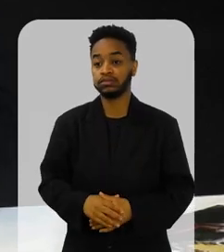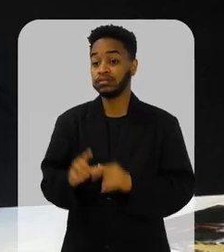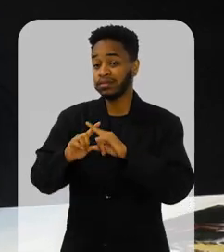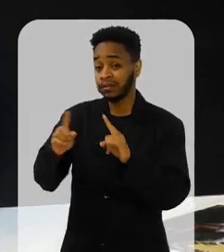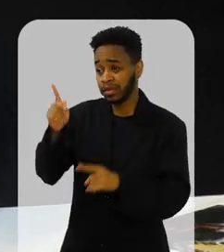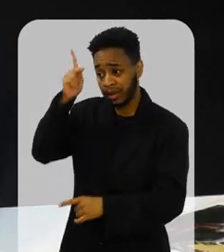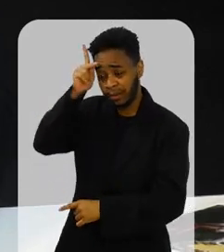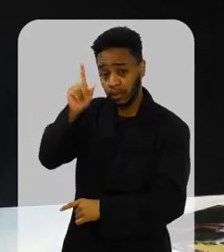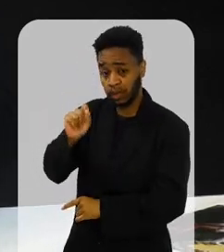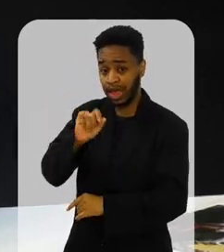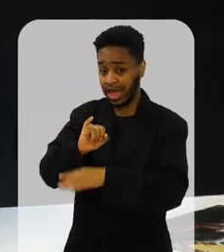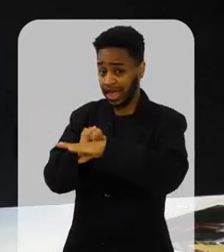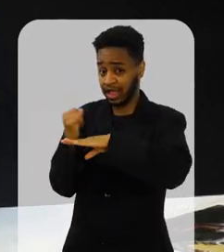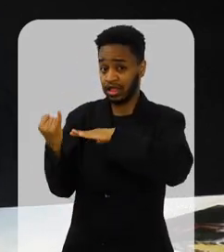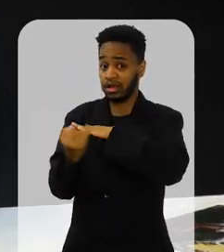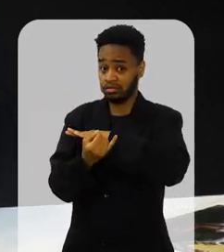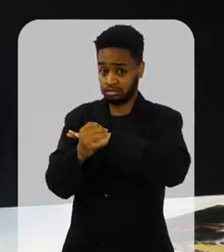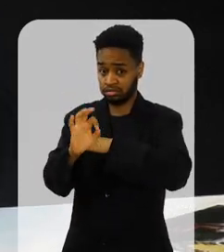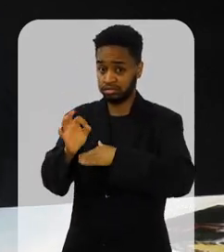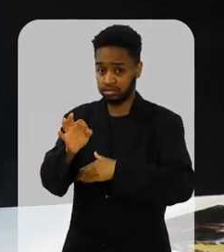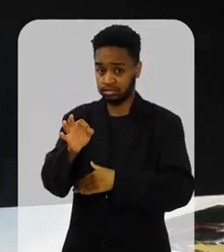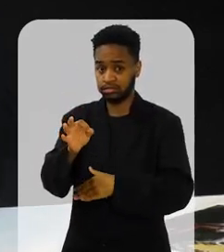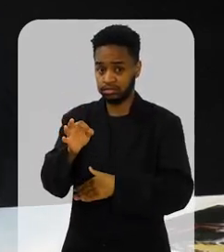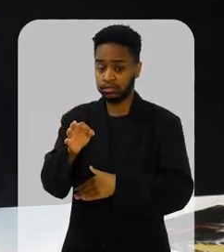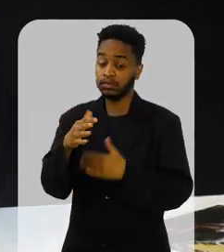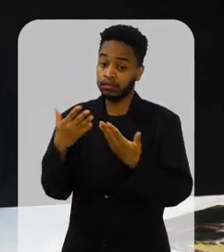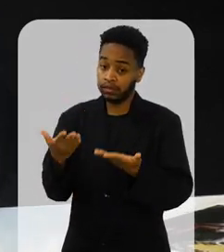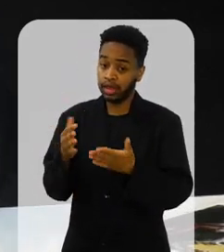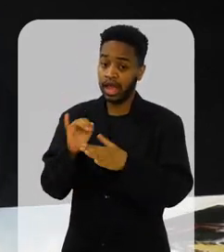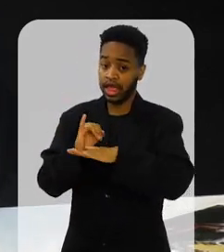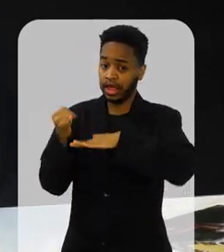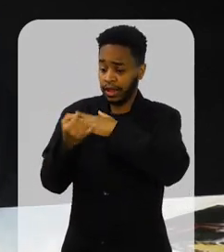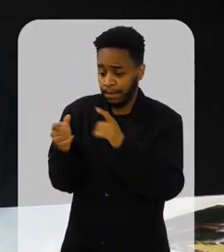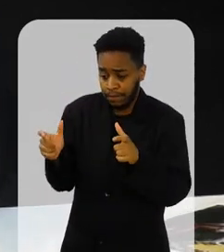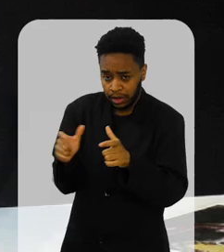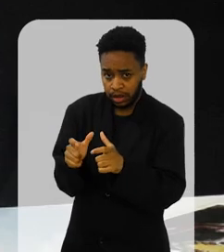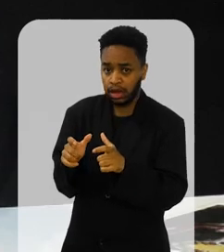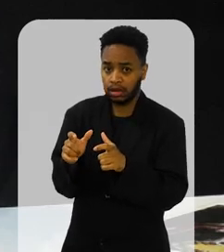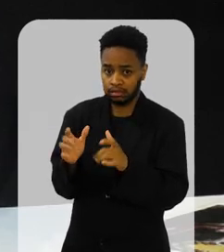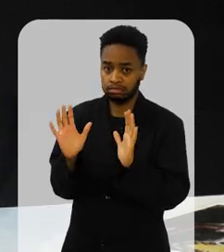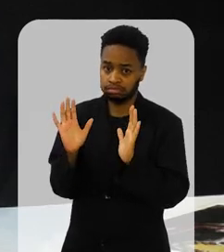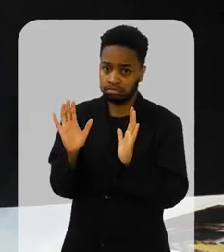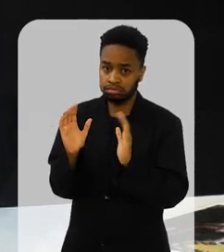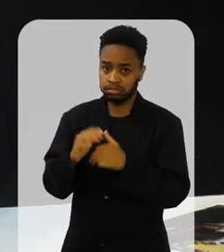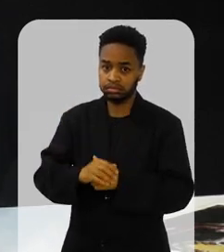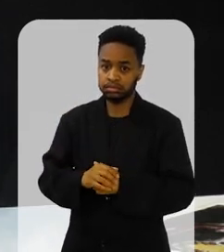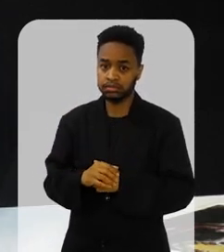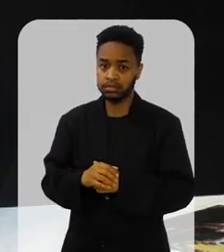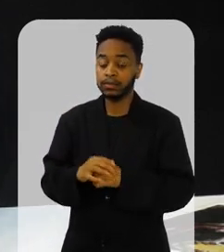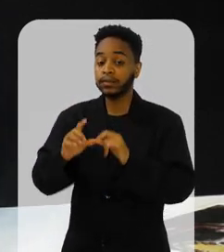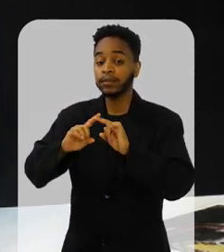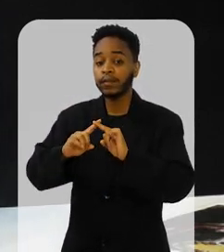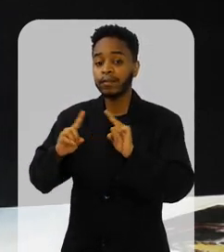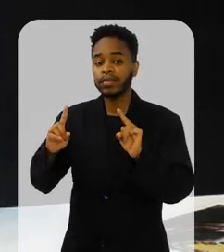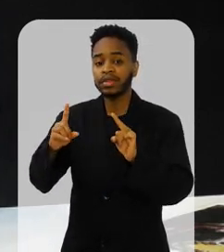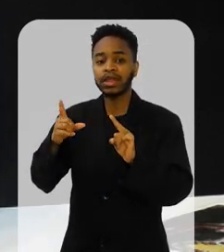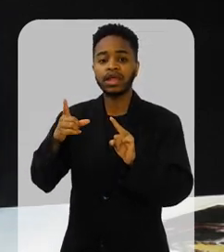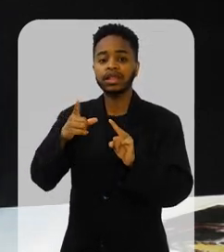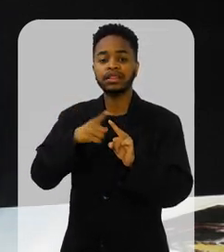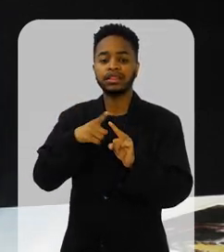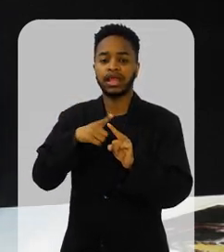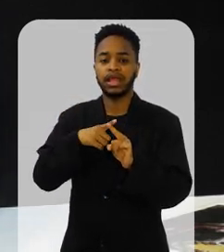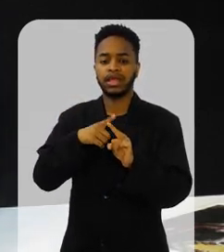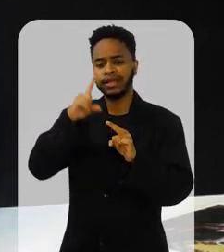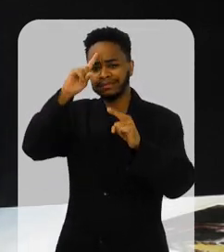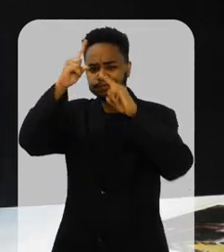é que você está numa ilha, né, relativamente pequena, né, e você surge com essa explosão